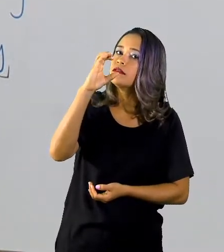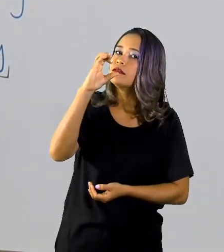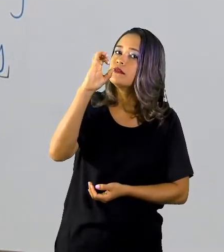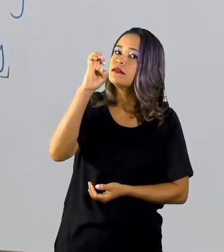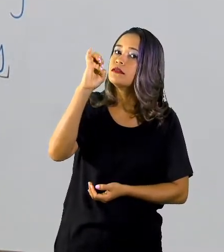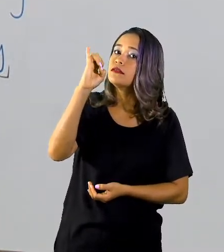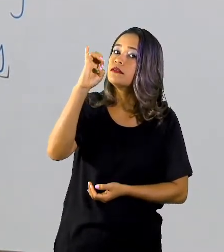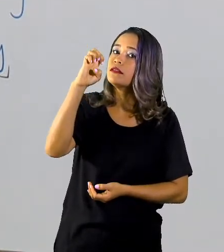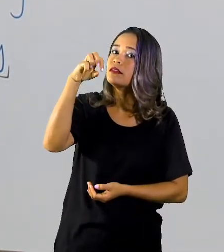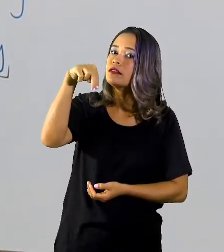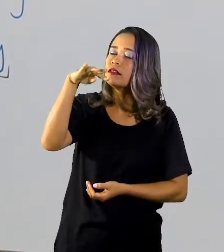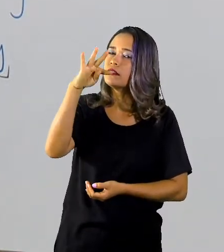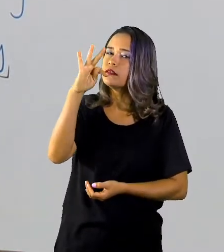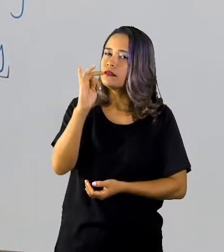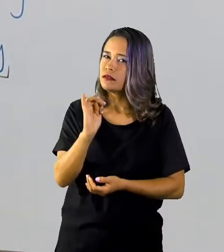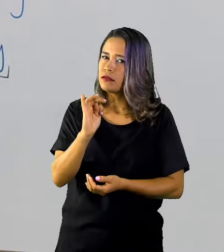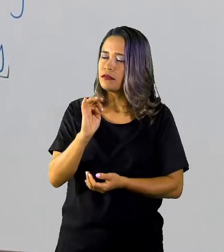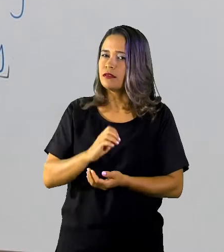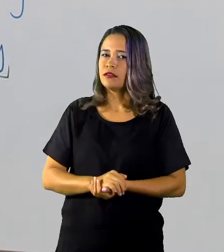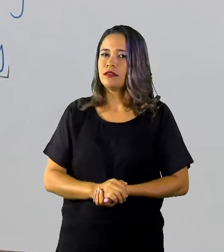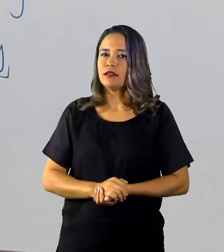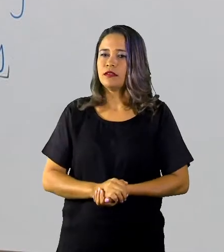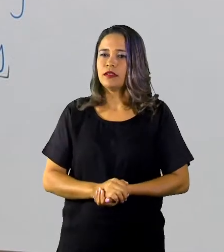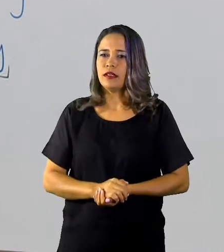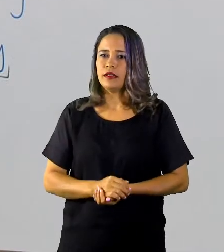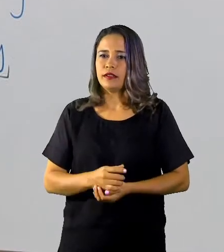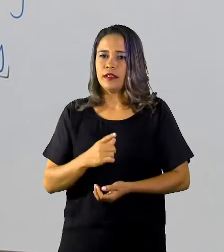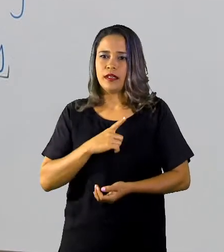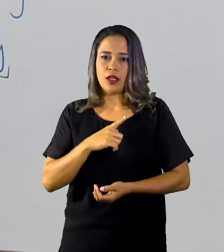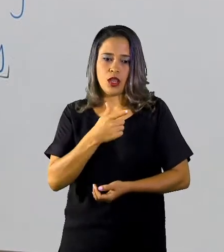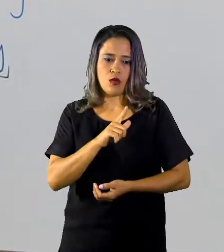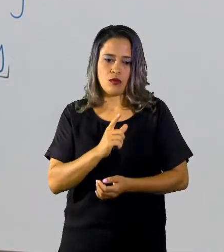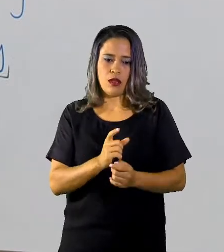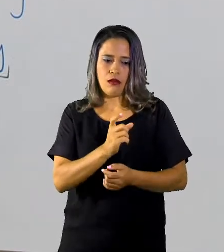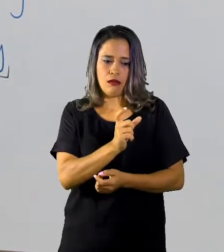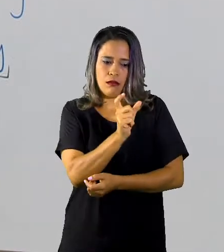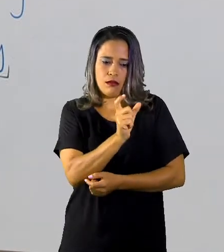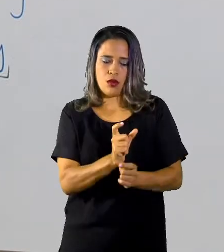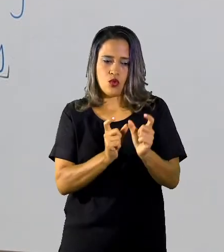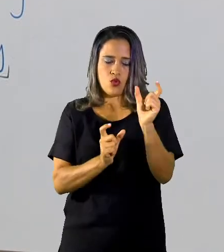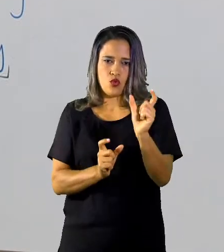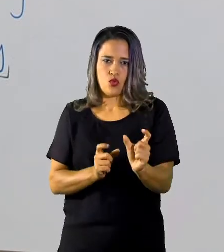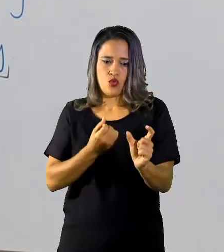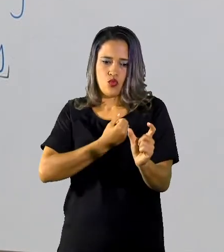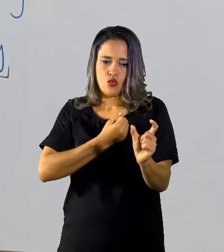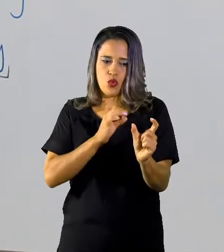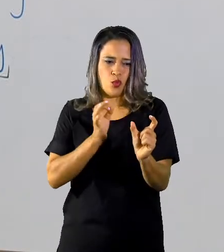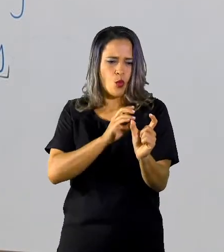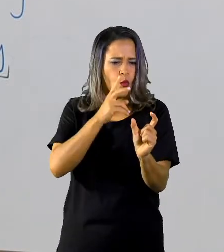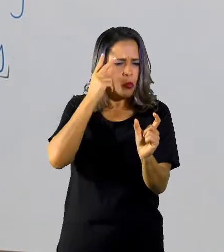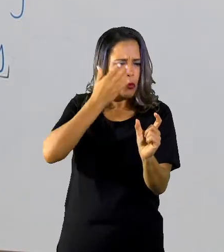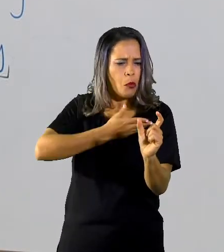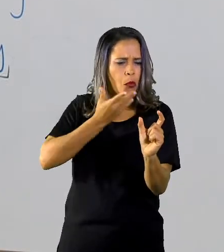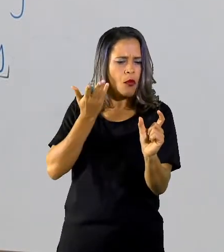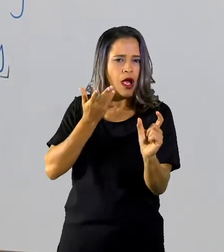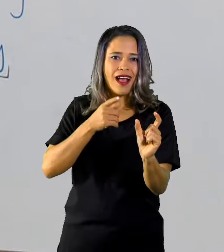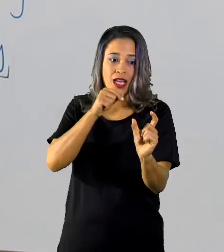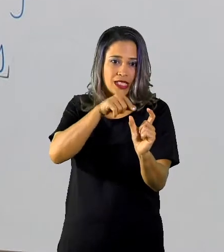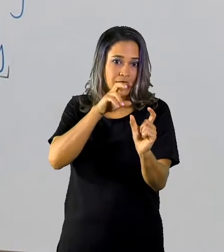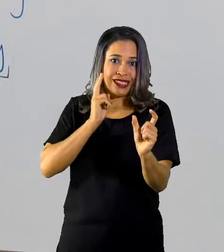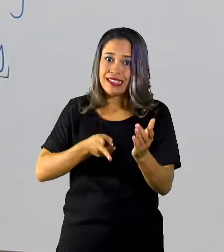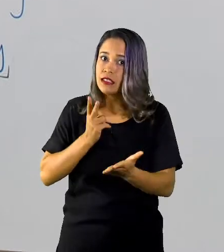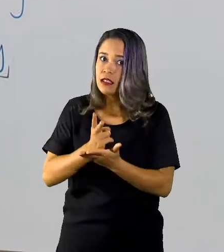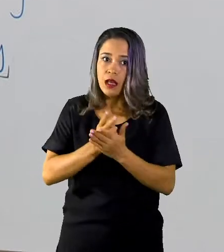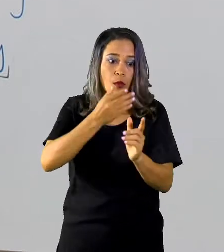literal. O nosso coeficiente aqui, que não está aparecendo, mas eu já falei para vocês que sempre que não aparecer, eu